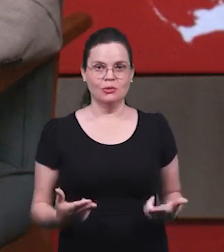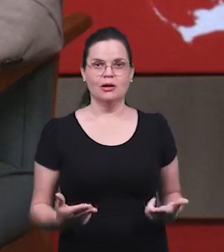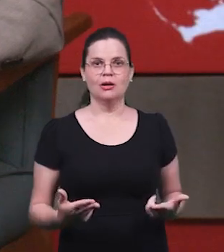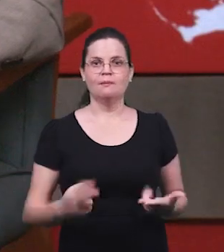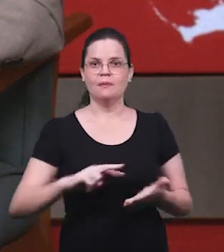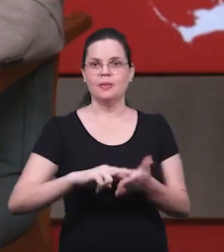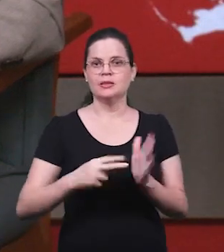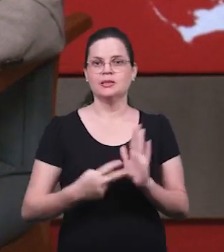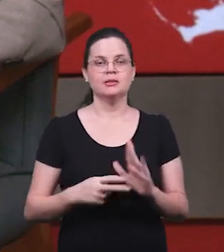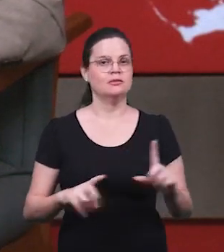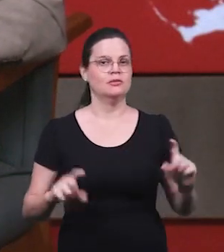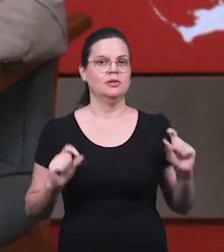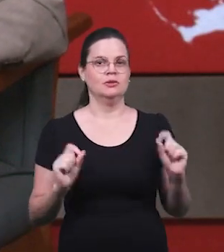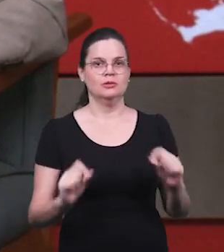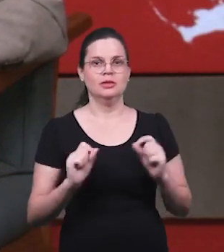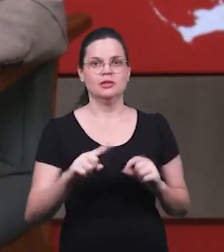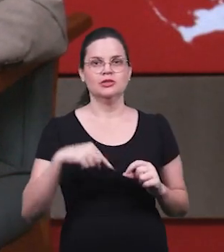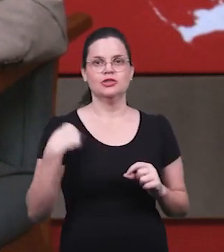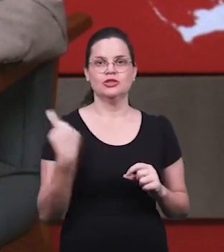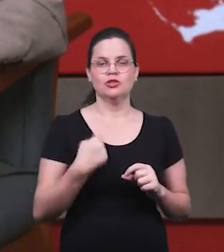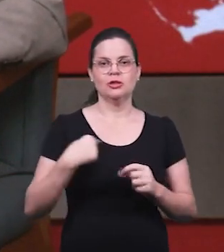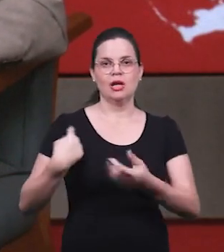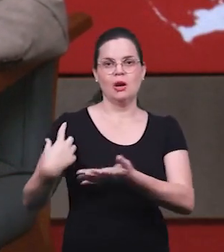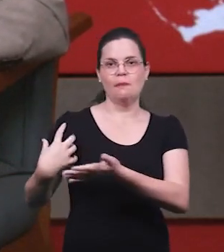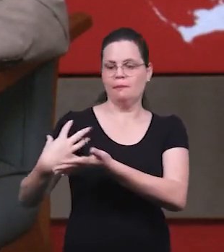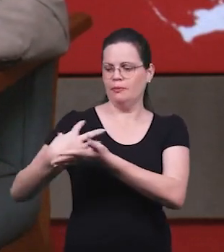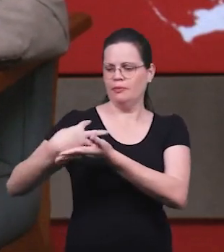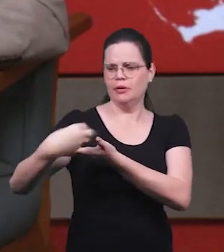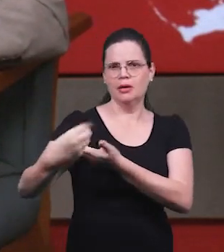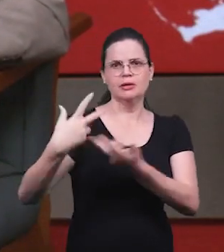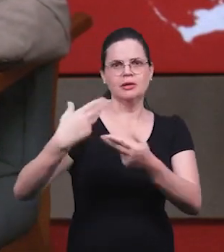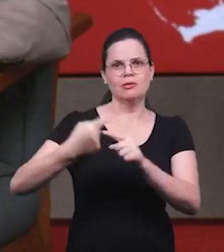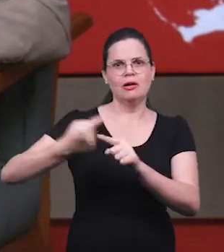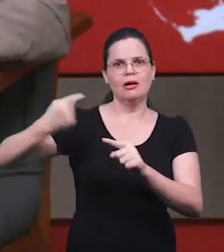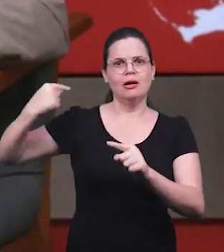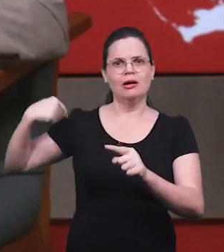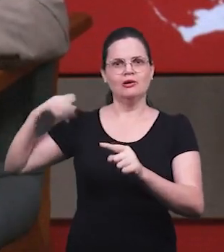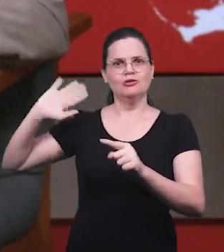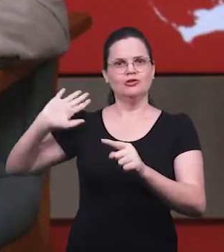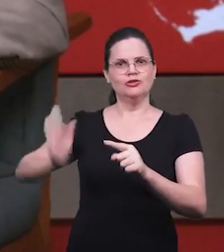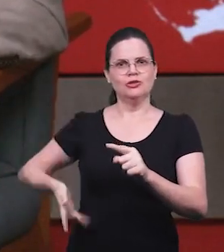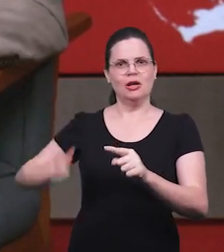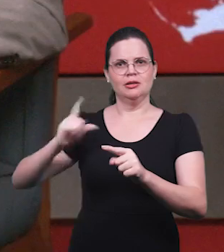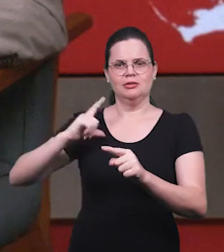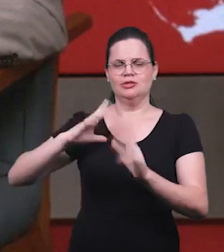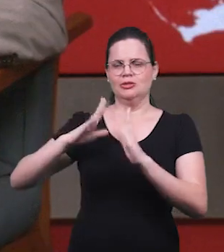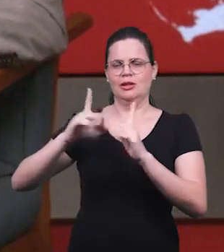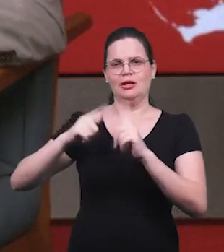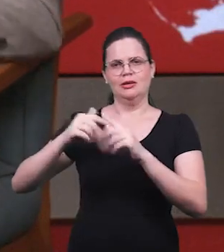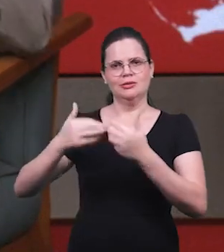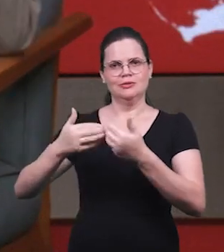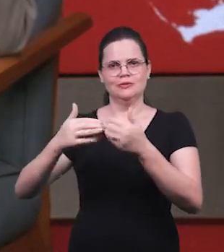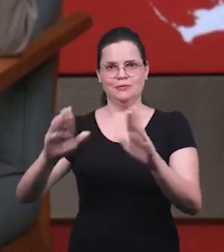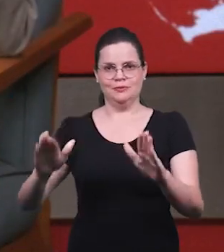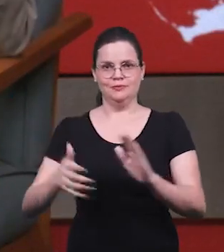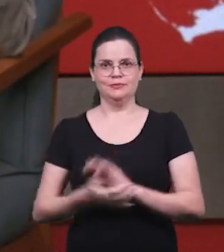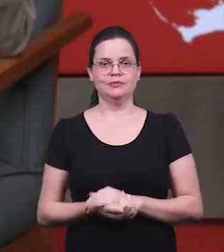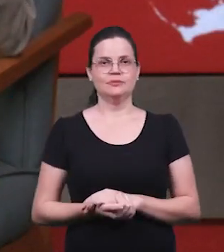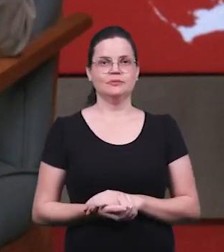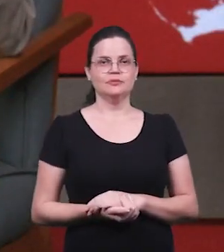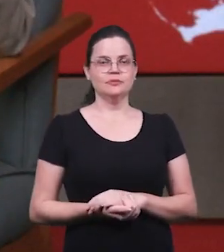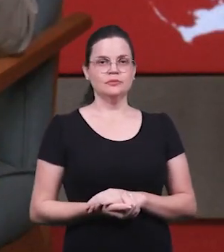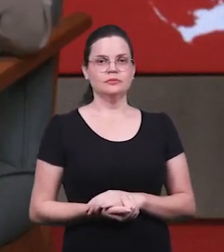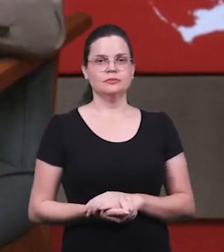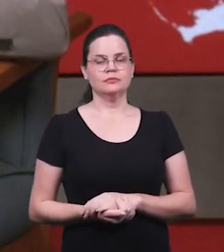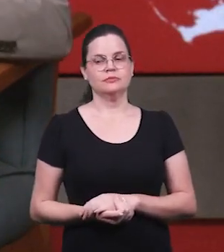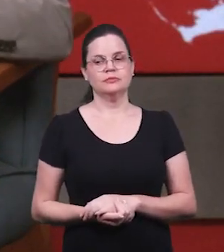trazendo de volta ou trazendo à memória tudo aquilo que a palavra já descreve. Então, quando Paulo